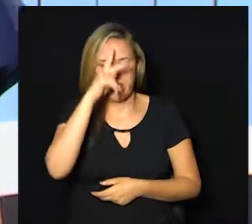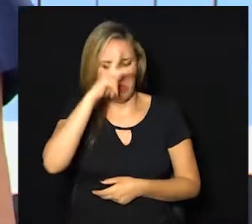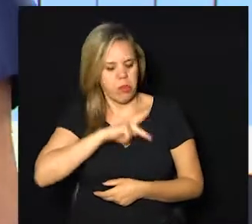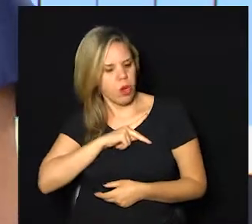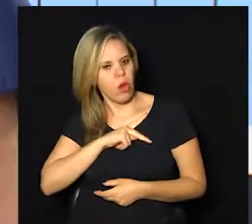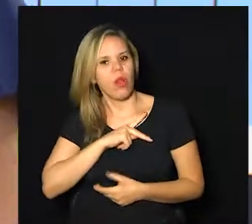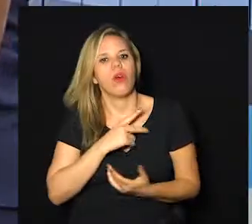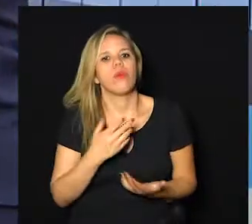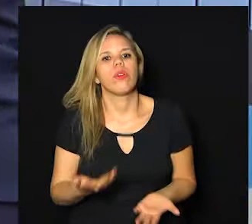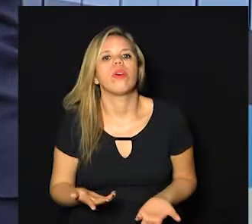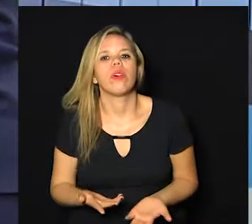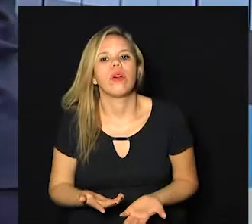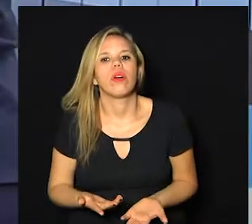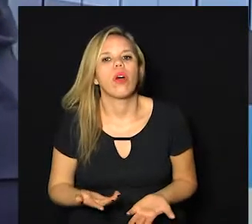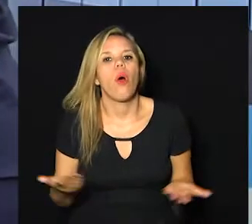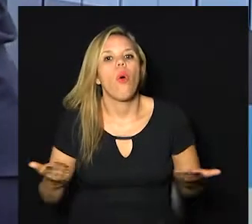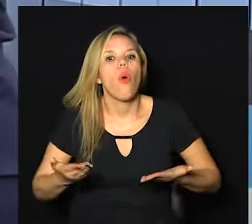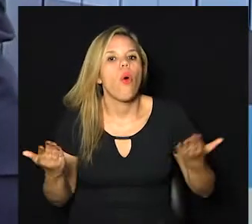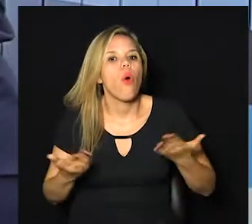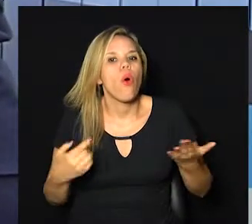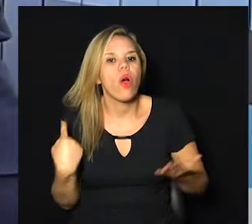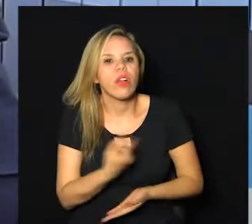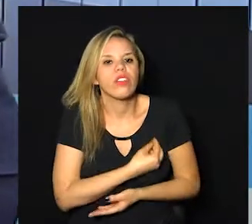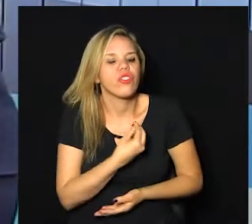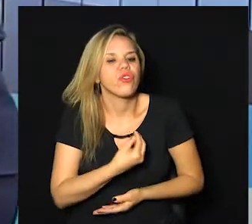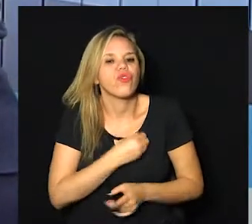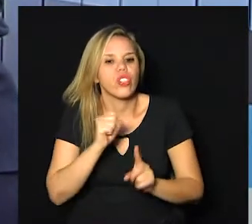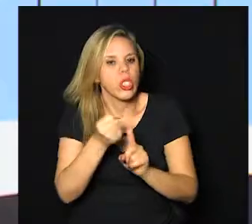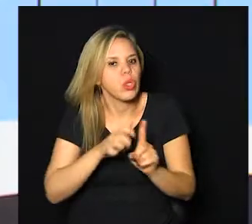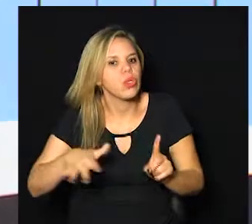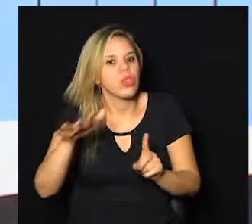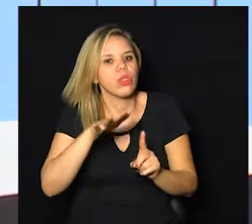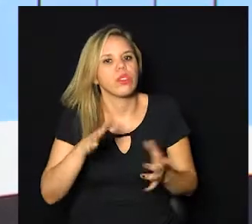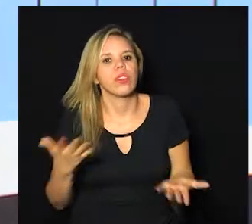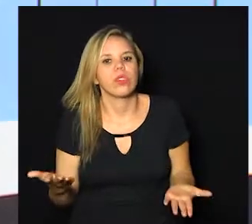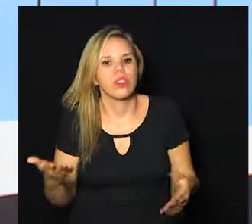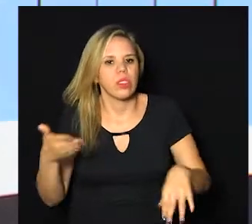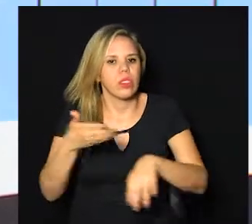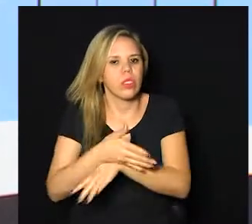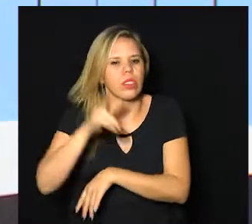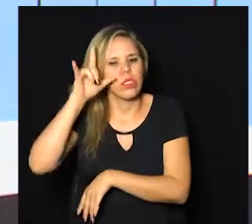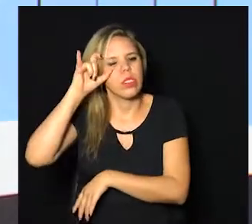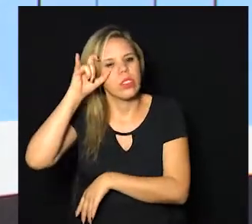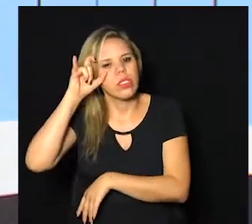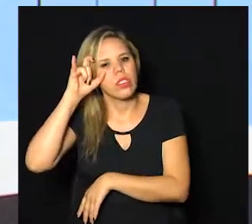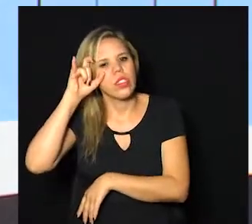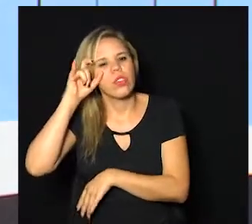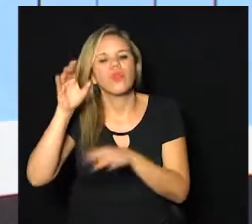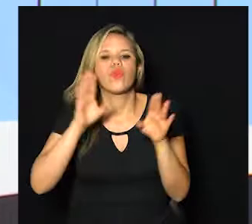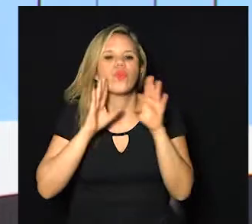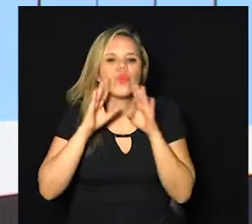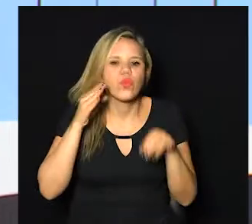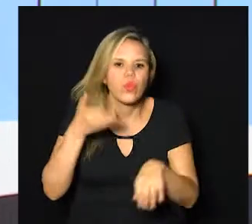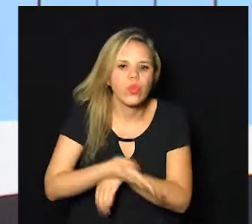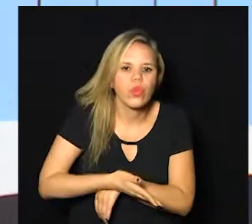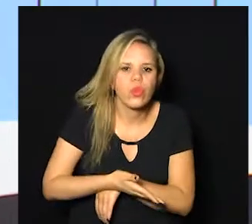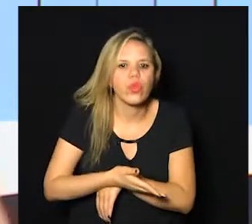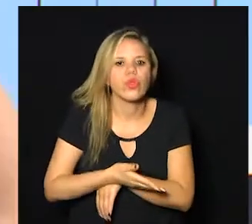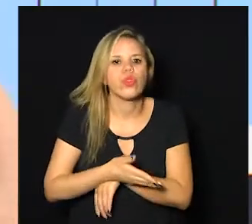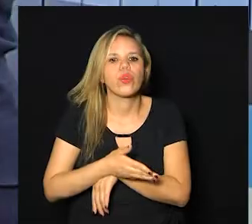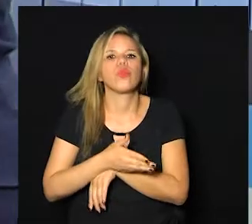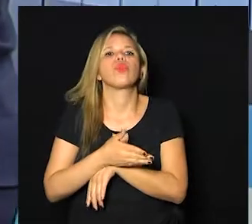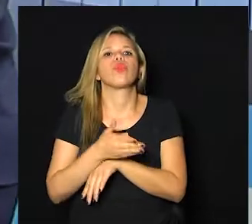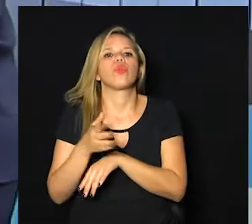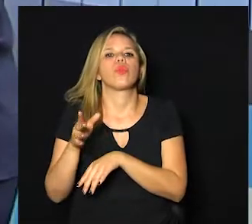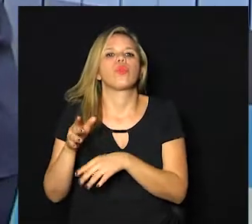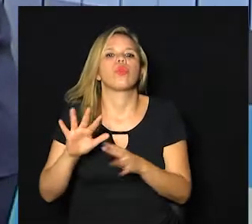se autoconhecer. Mas hoje a gente vive aquela sociedade da imagem. A gente entra no Instagram, entra no Facebook, em todas as redes sociais,